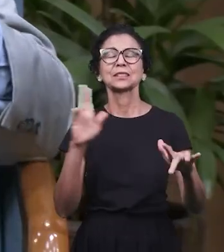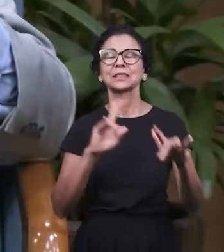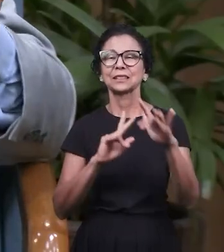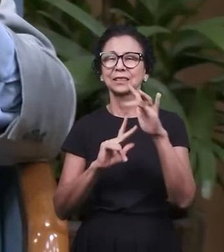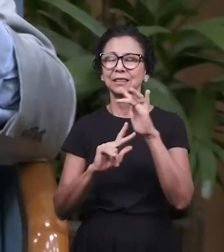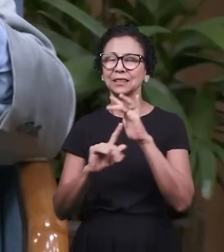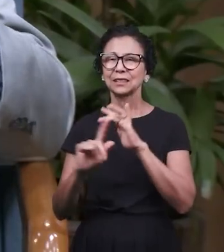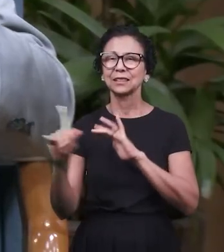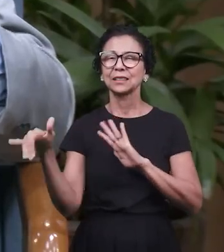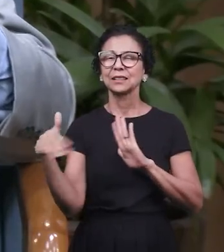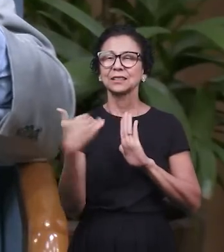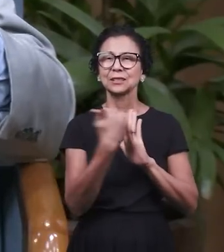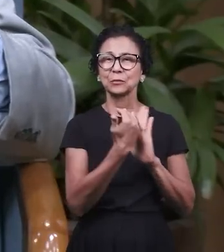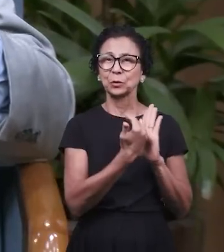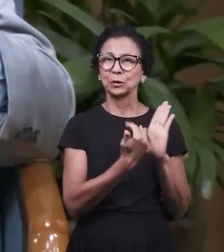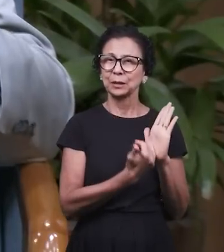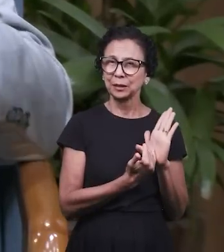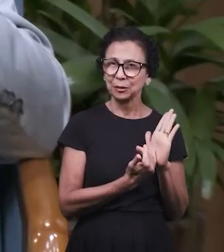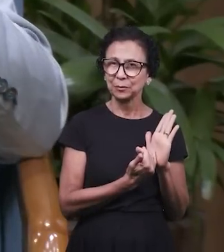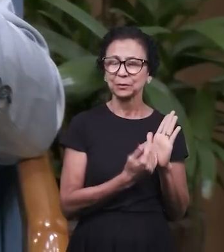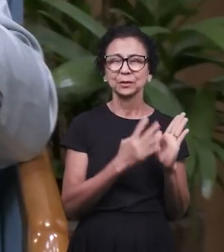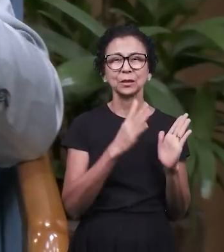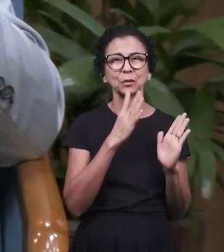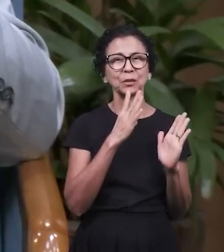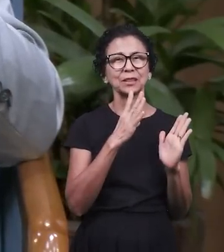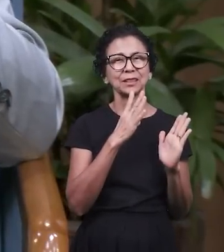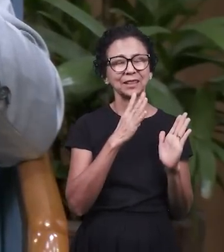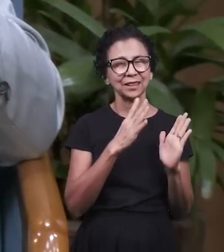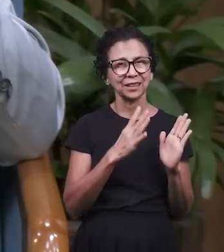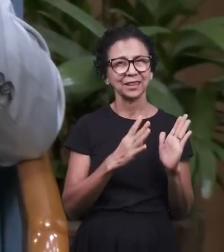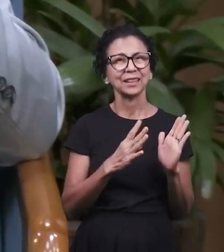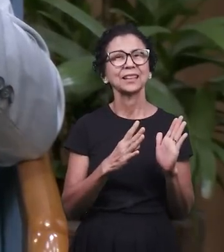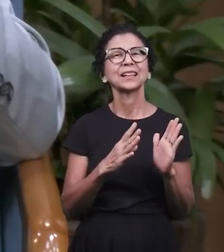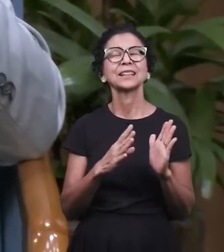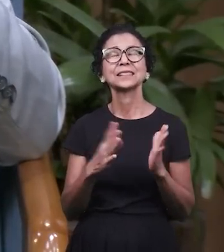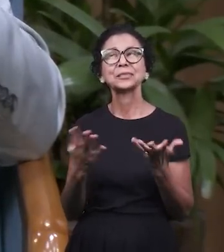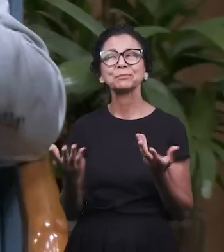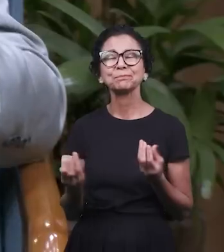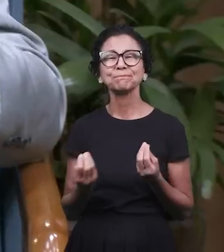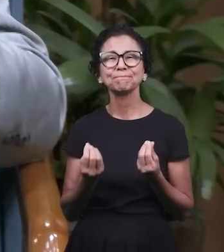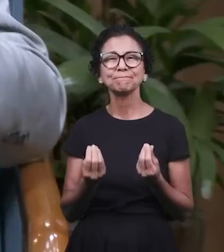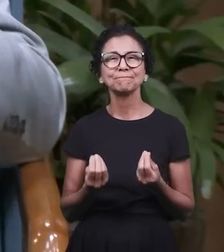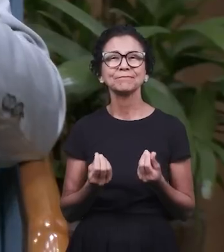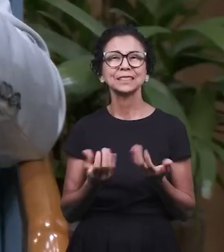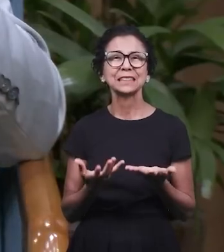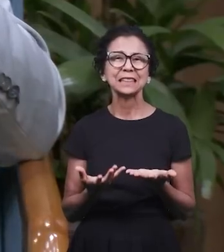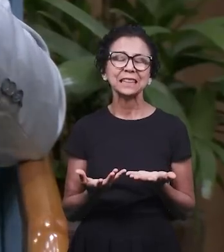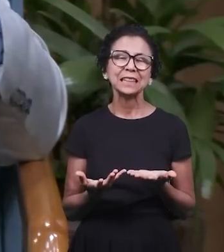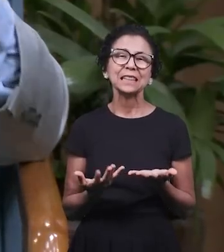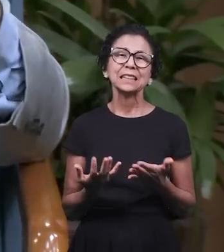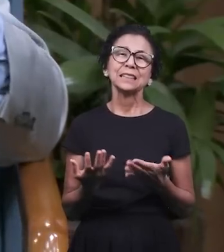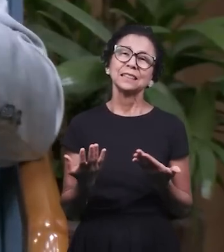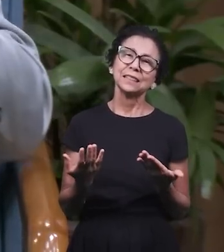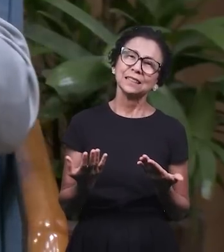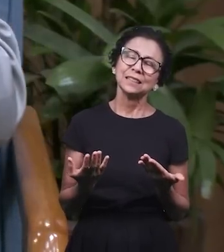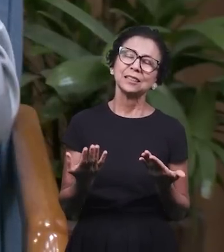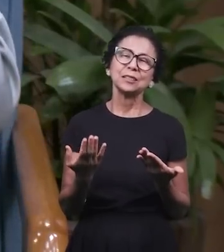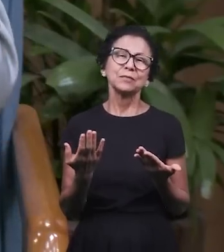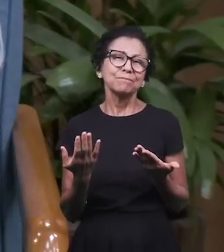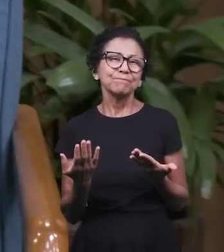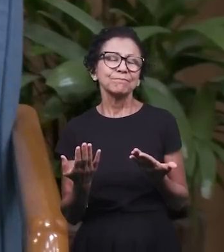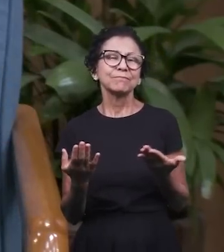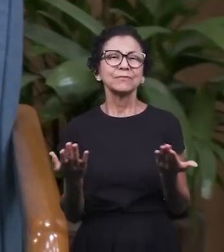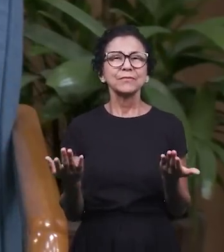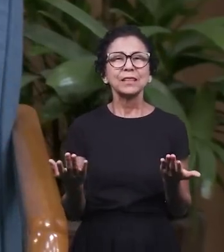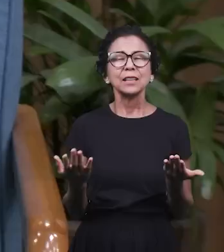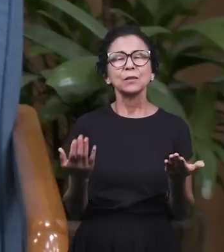Esse programa, que você sabe muito bem, ele acaba por trazer de volta e aprofundar alguns